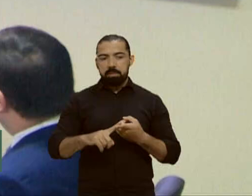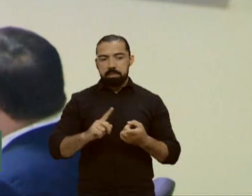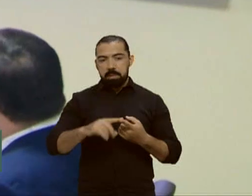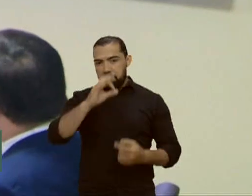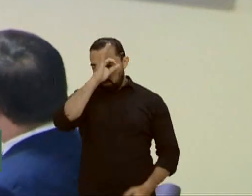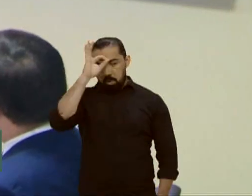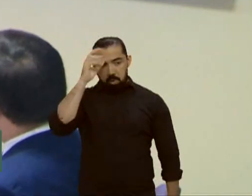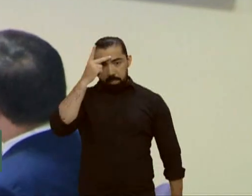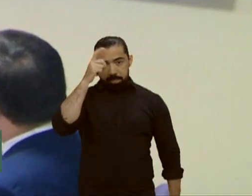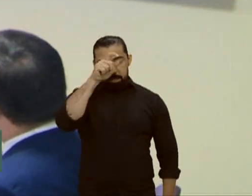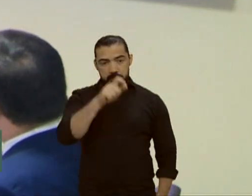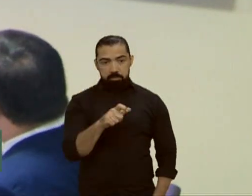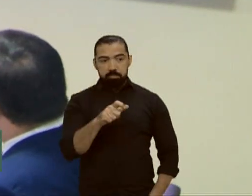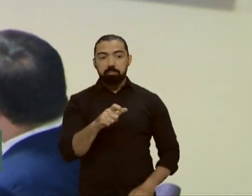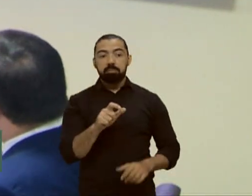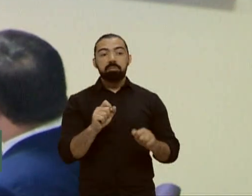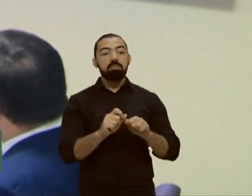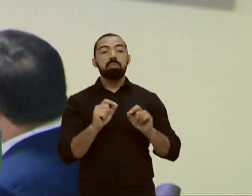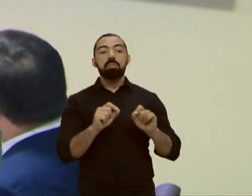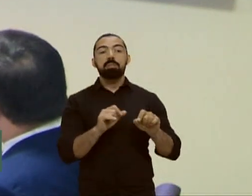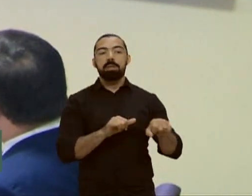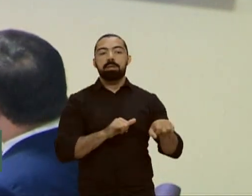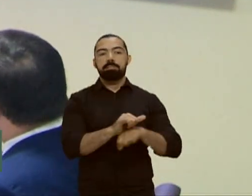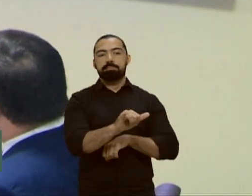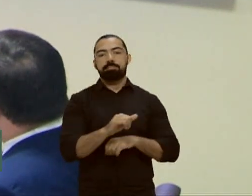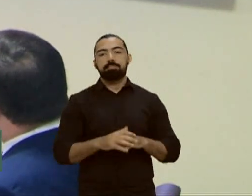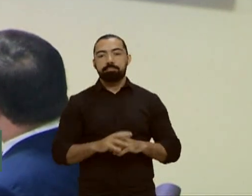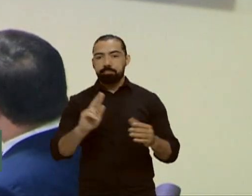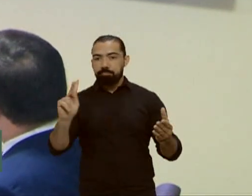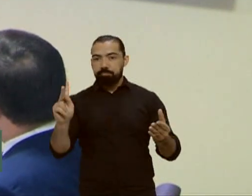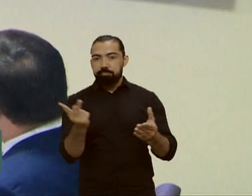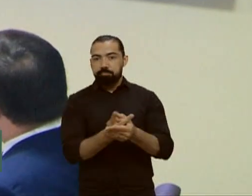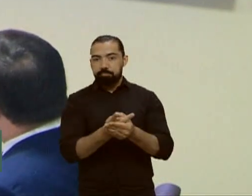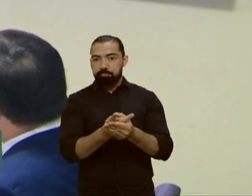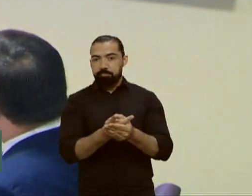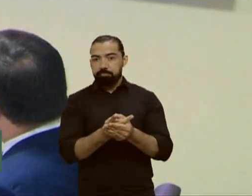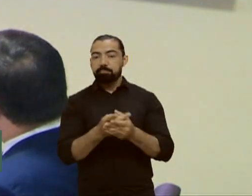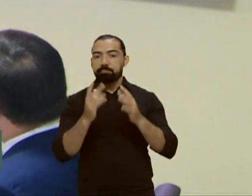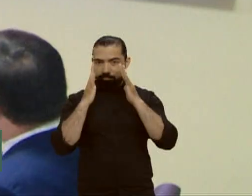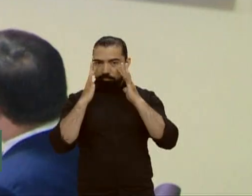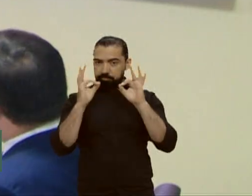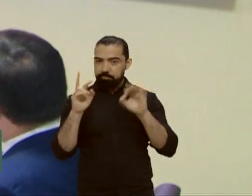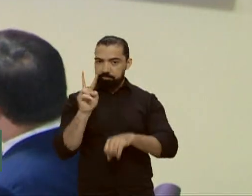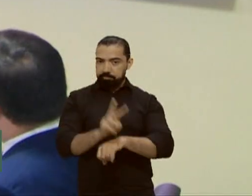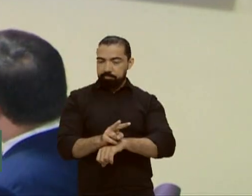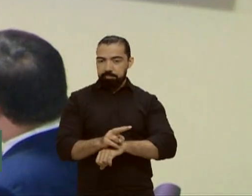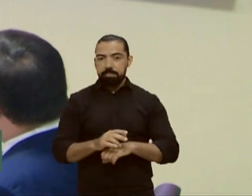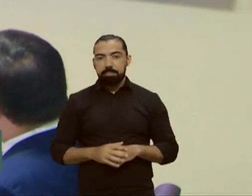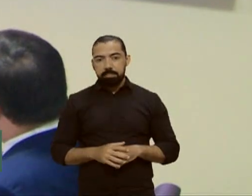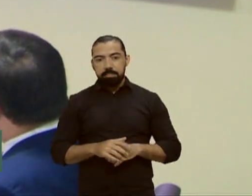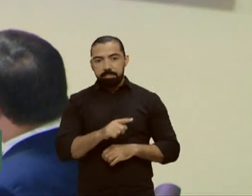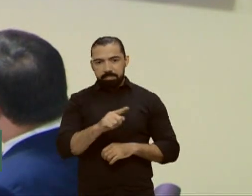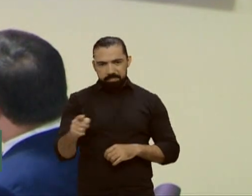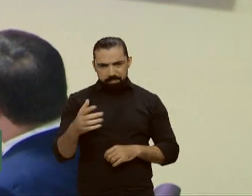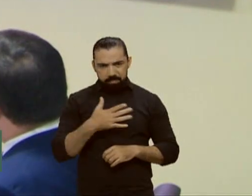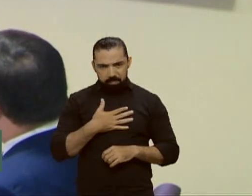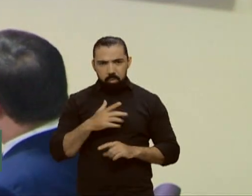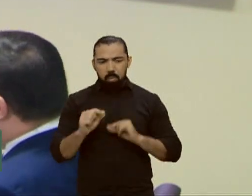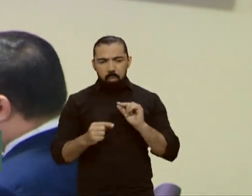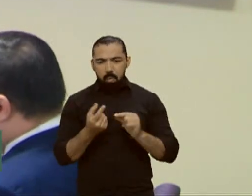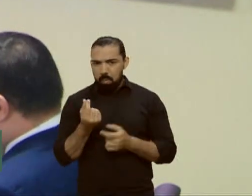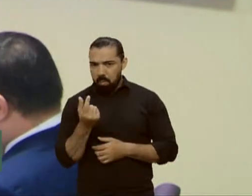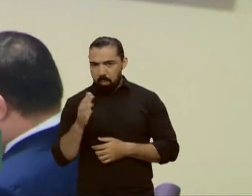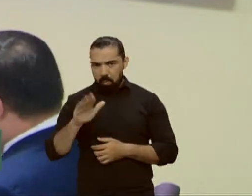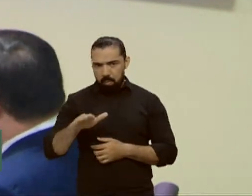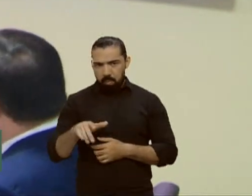do consumidor. E aí, o Procon tá de olho. Quem não gosta de uma boa